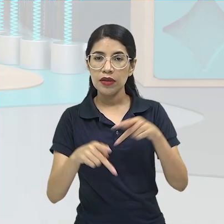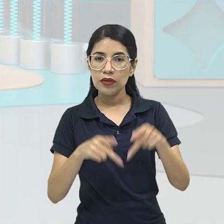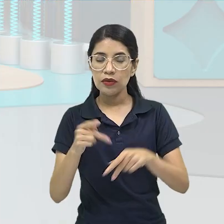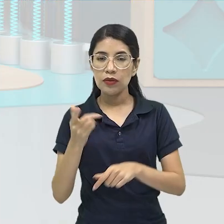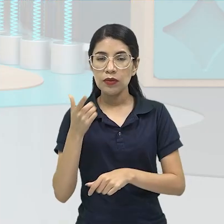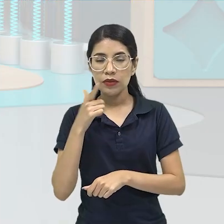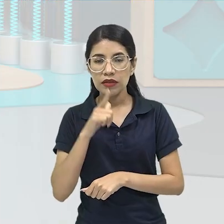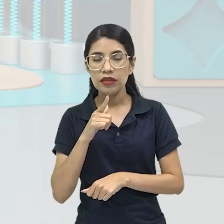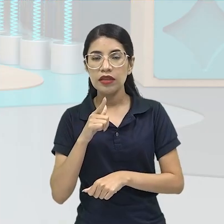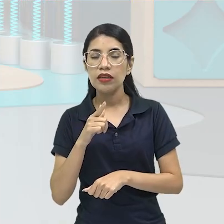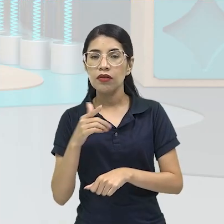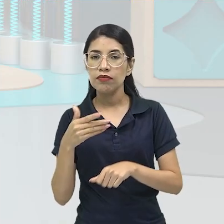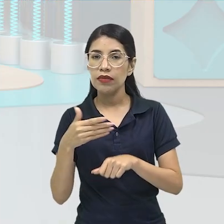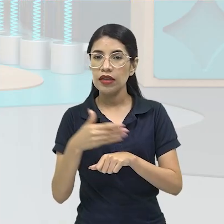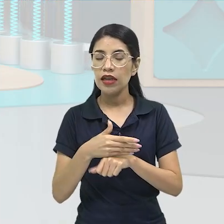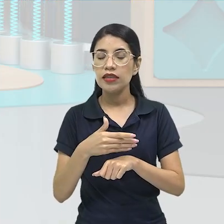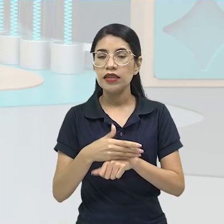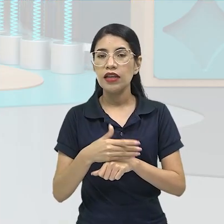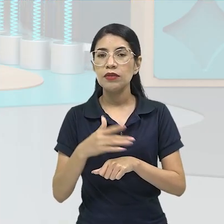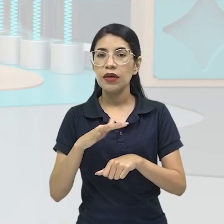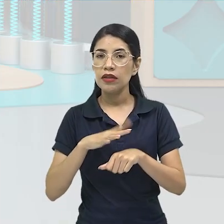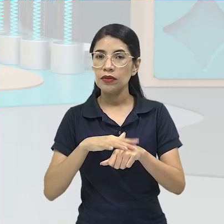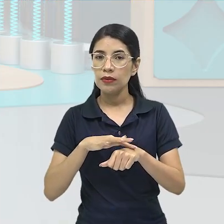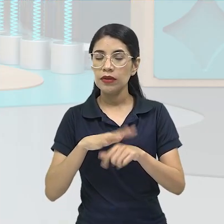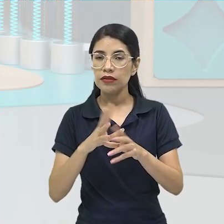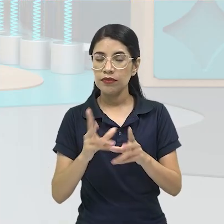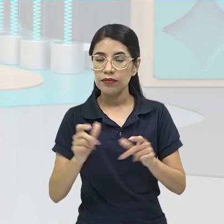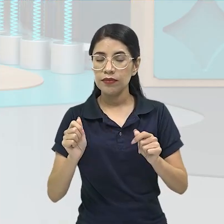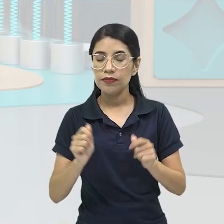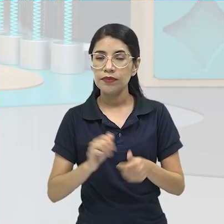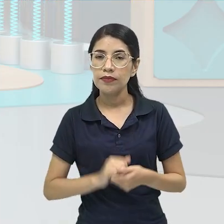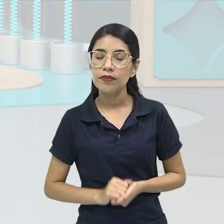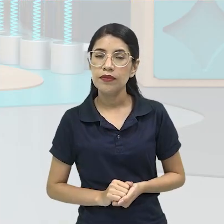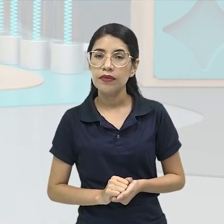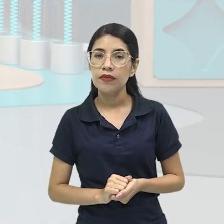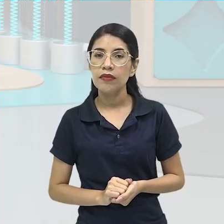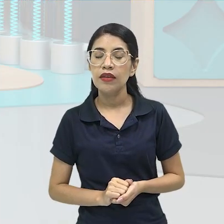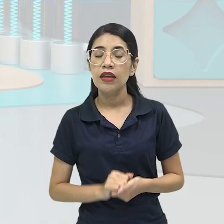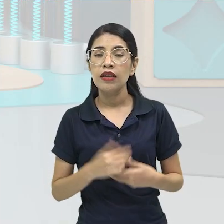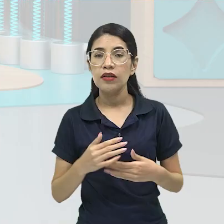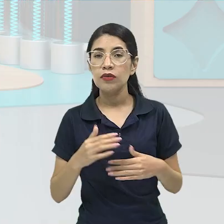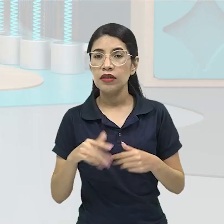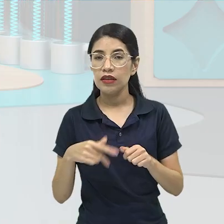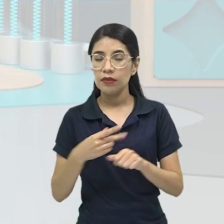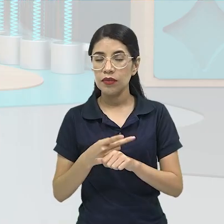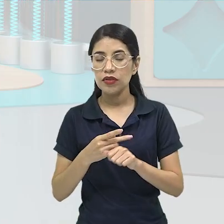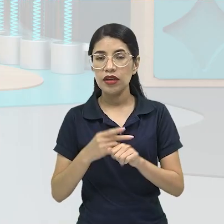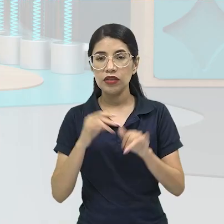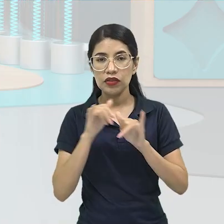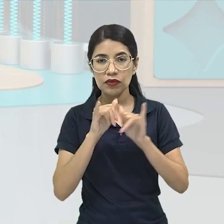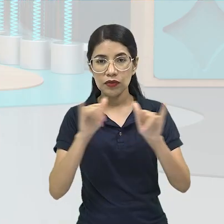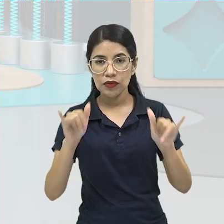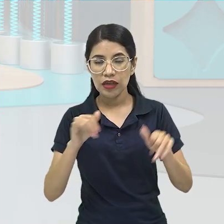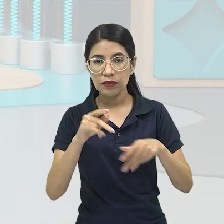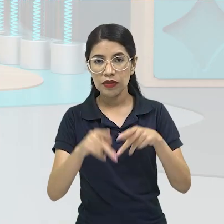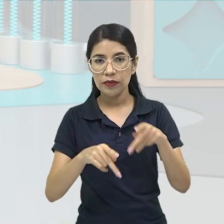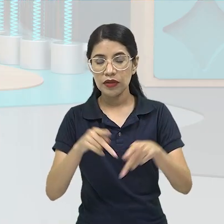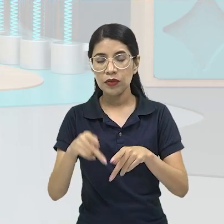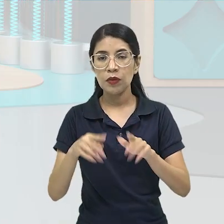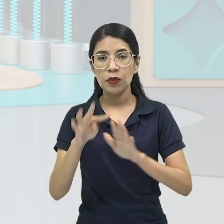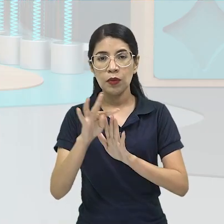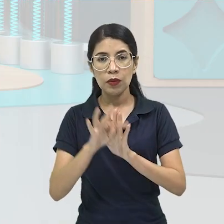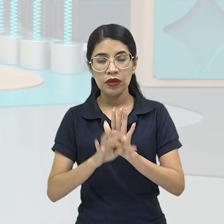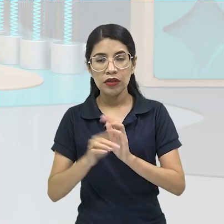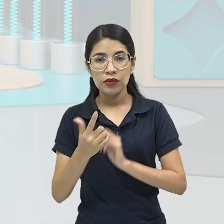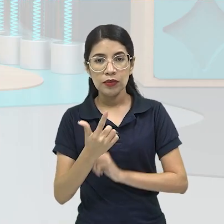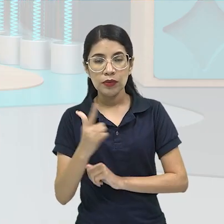ter acesso. Então, veja que é todo um processo, tá? Então, quando eles decidem divulgar para a população, um novo texto